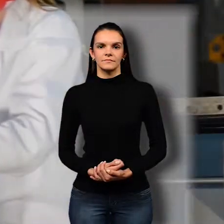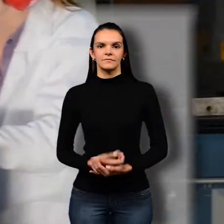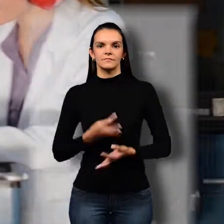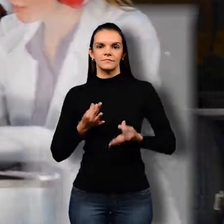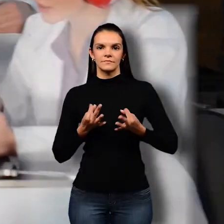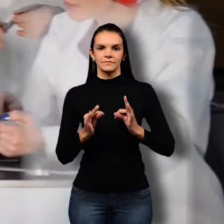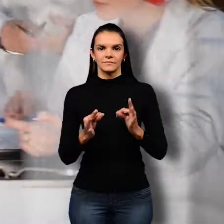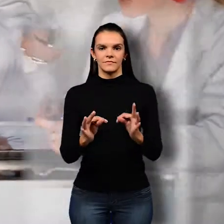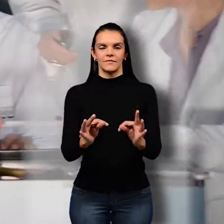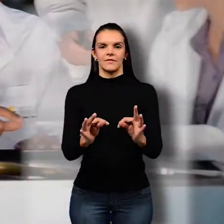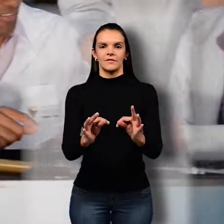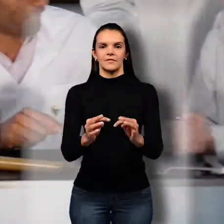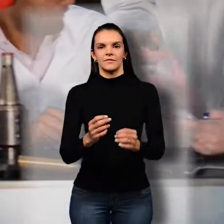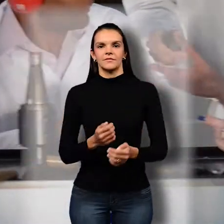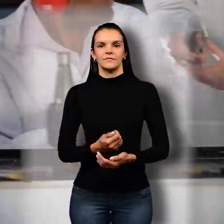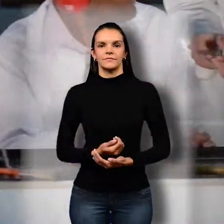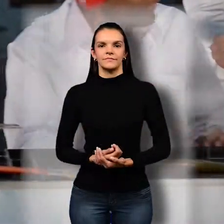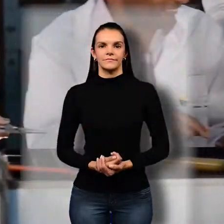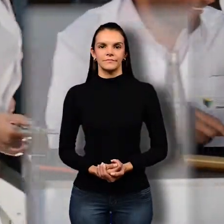tecnologias,